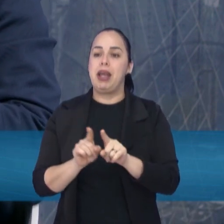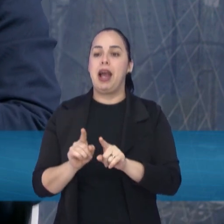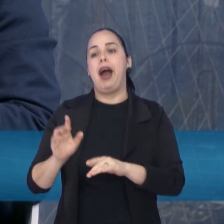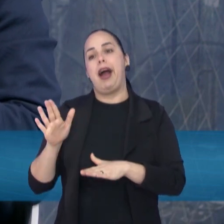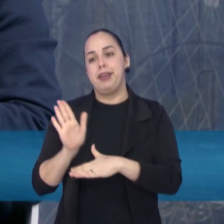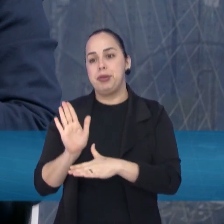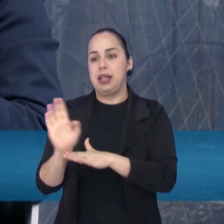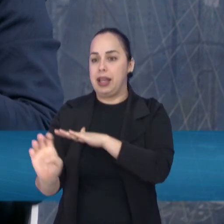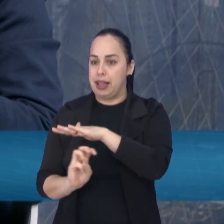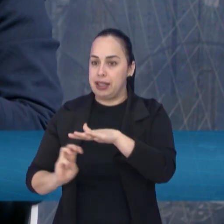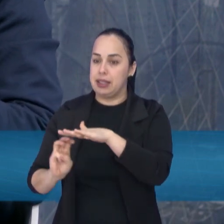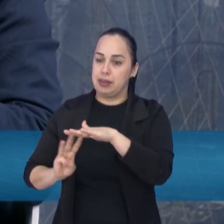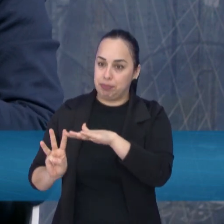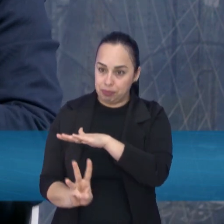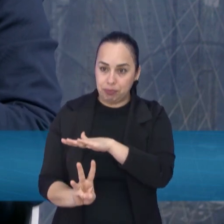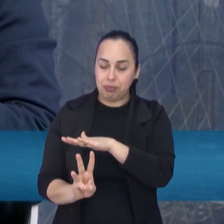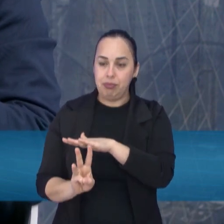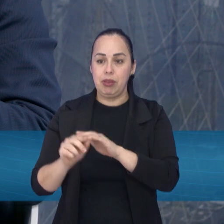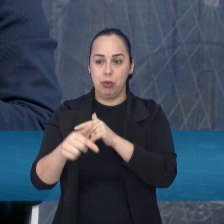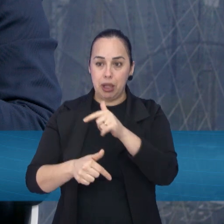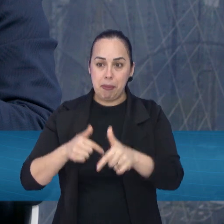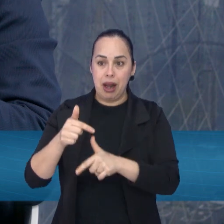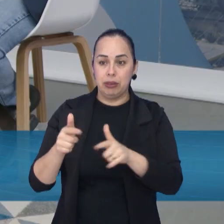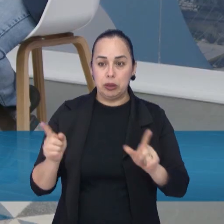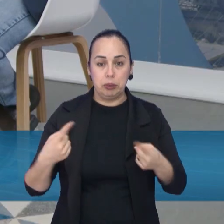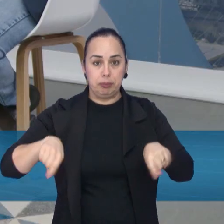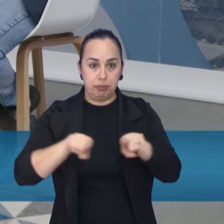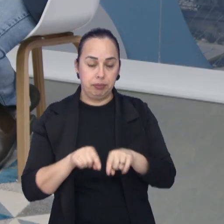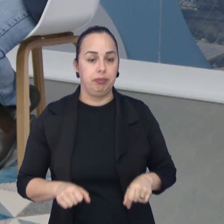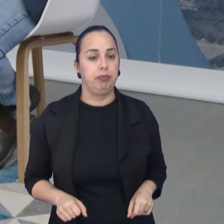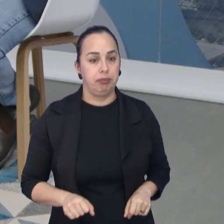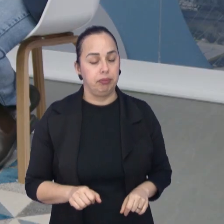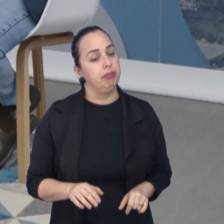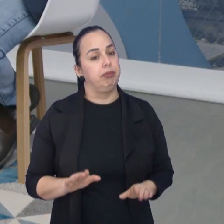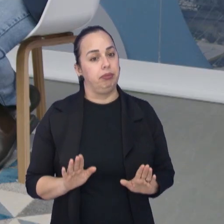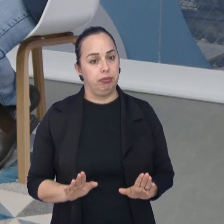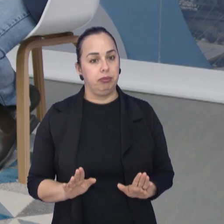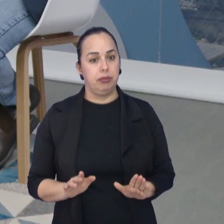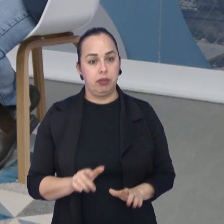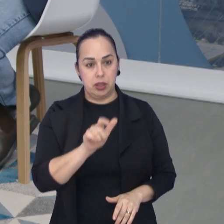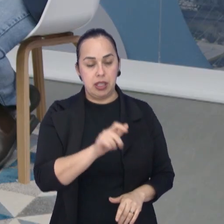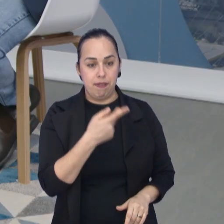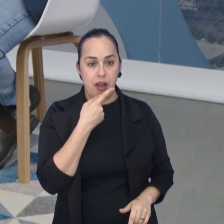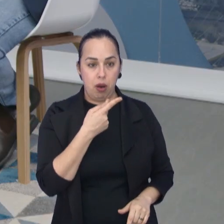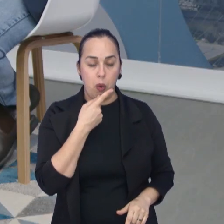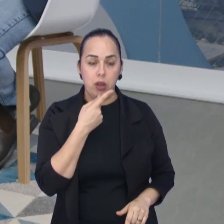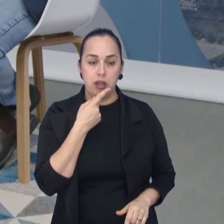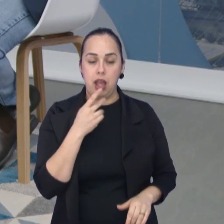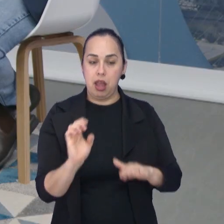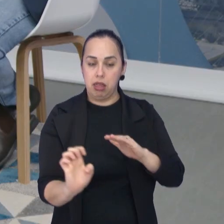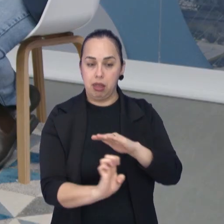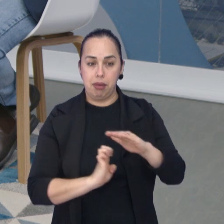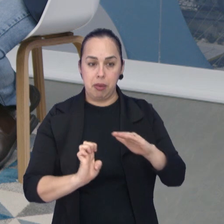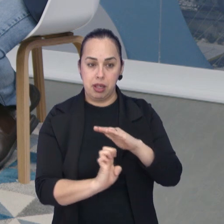terceirização, tem aumentado a maneira como o trabalho está vinculado. E repercutindo, né, você falou da quantidade, da abertura de